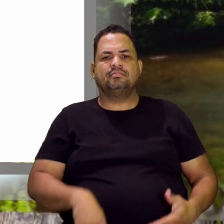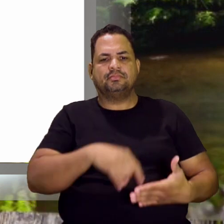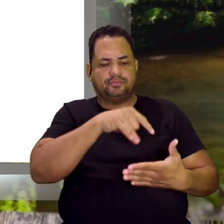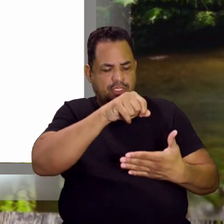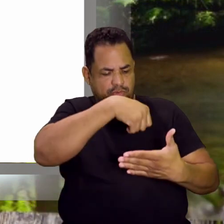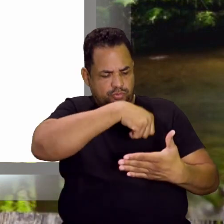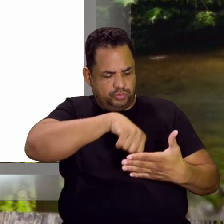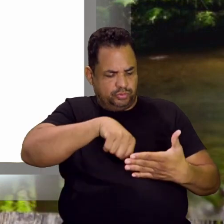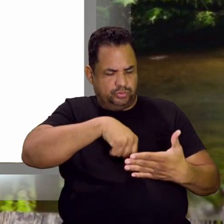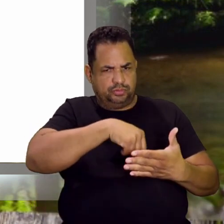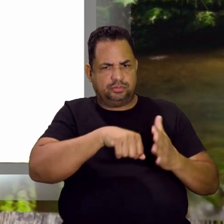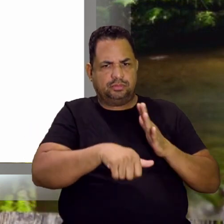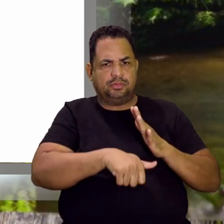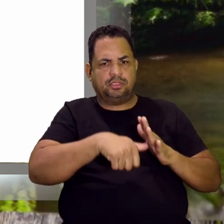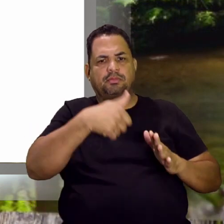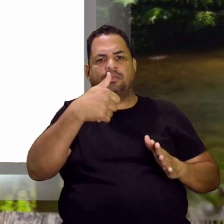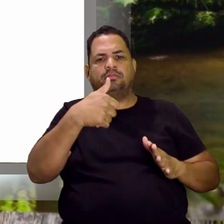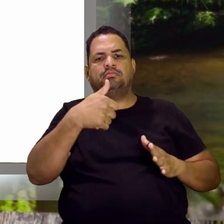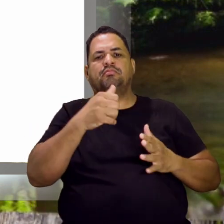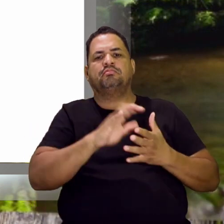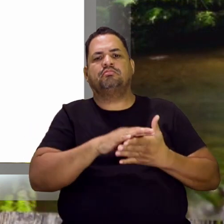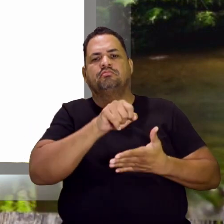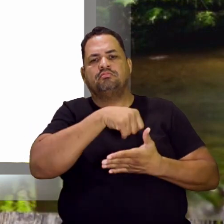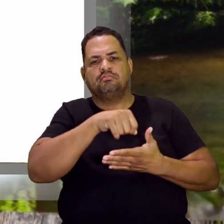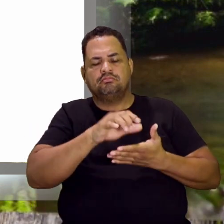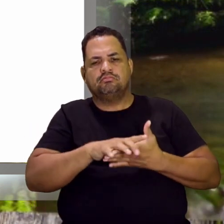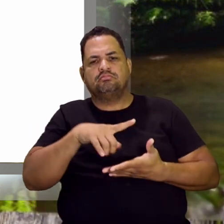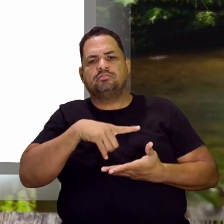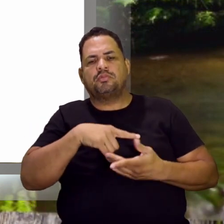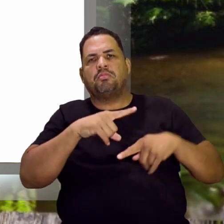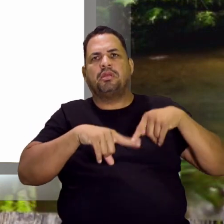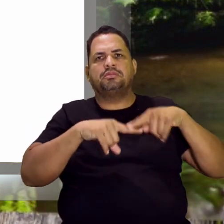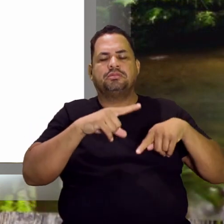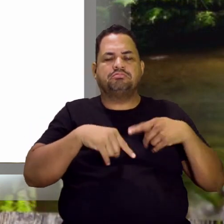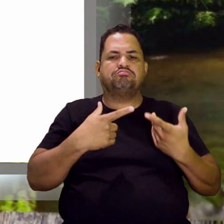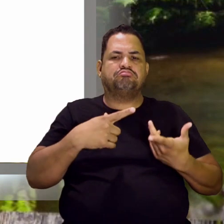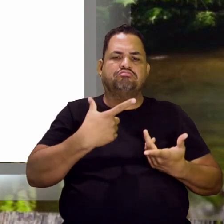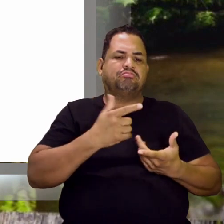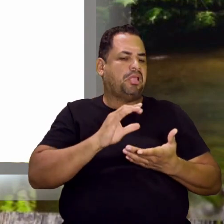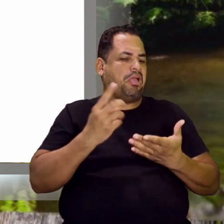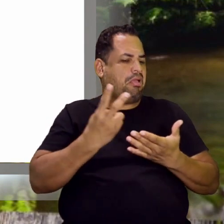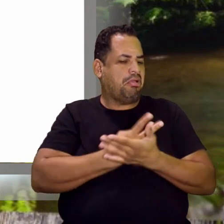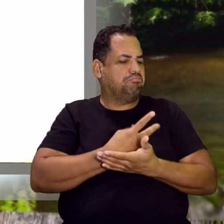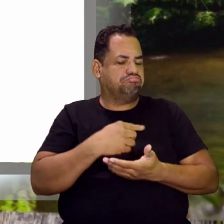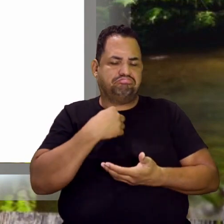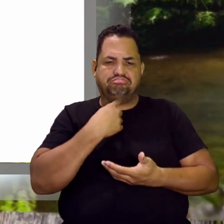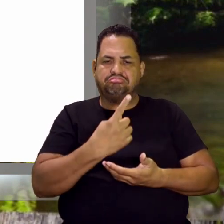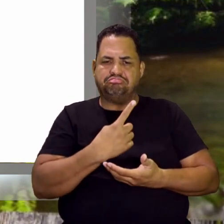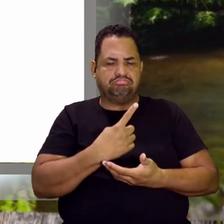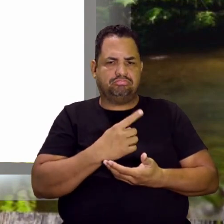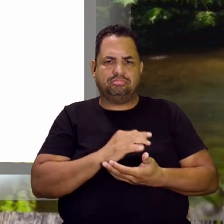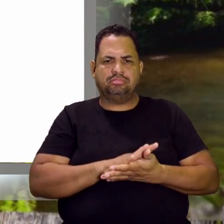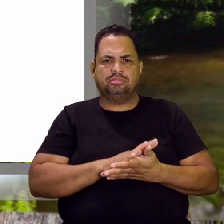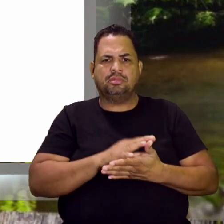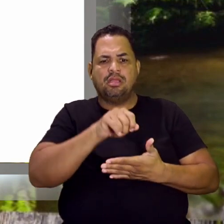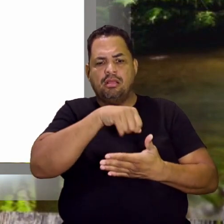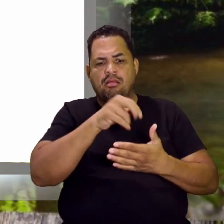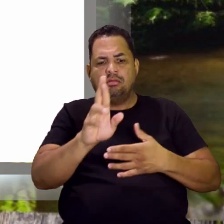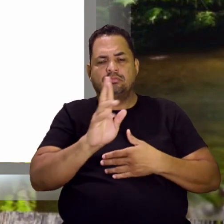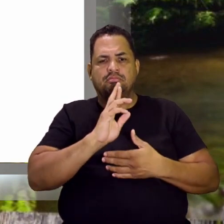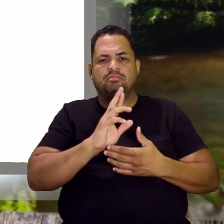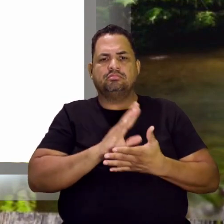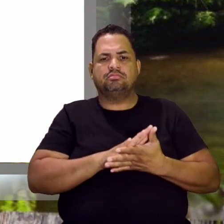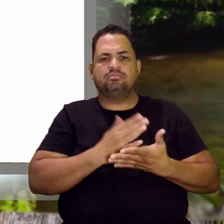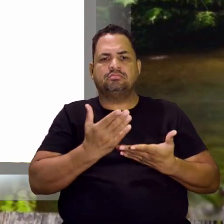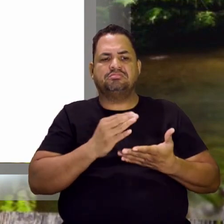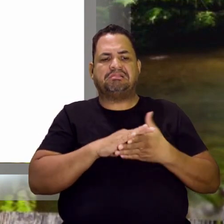relatar. No primeiro experimento, com a concentração tal, isso aqui não deu certo. Ou seja, os resultados negativos, eles não devem